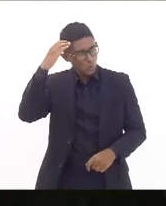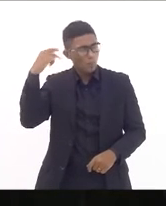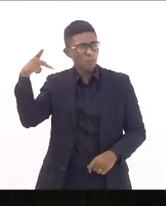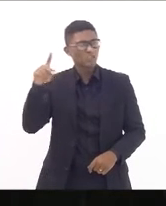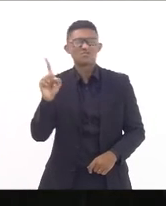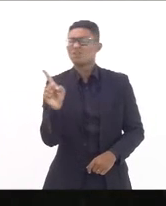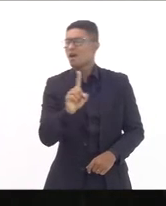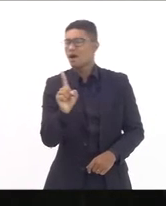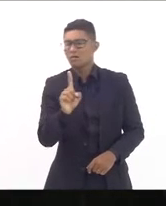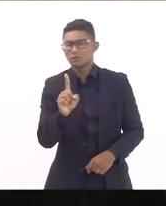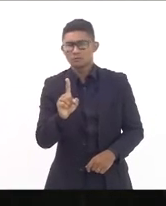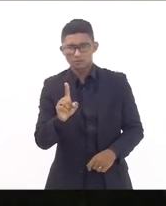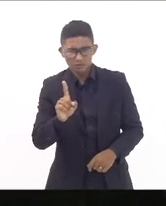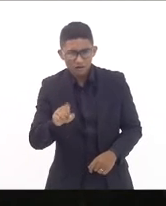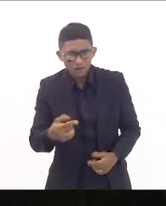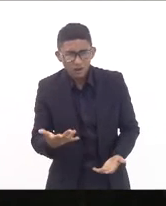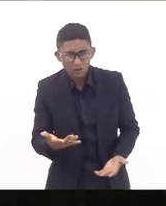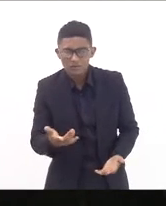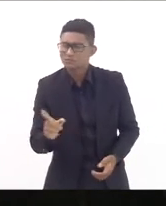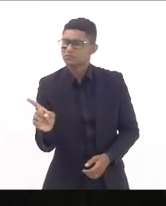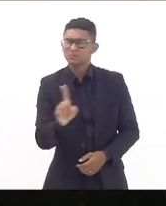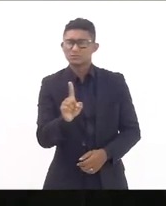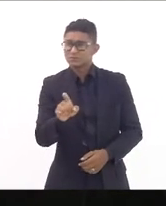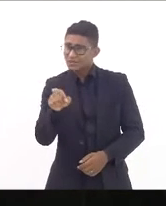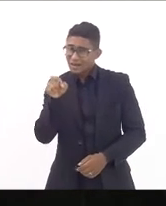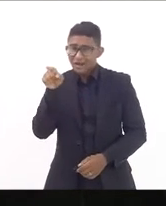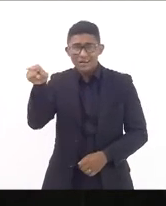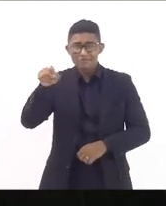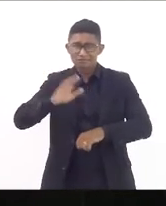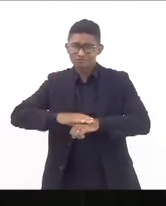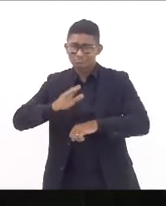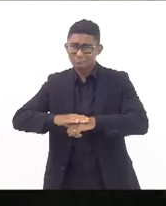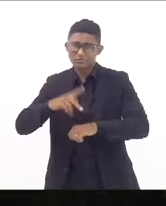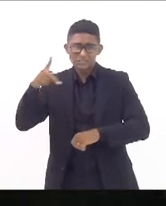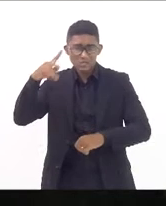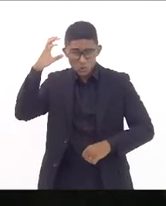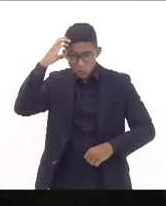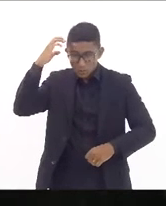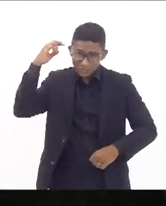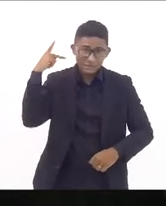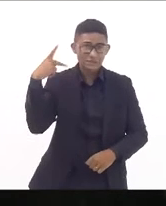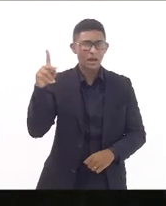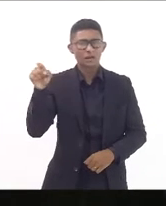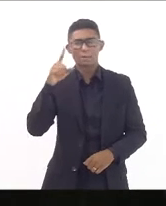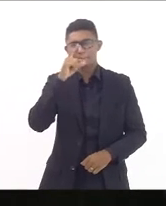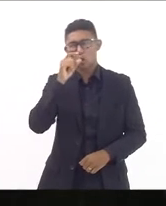invasão que acontece hoje na Ucrânia. Então, eu queria insistir